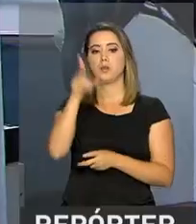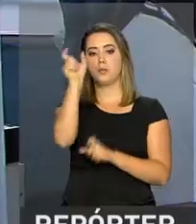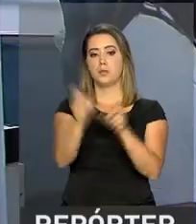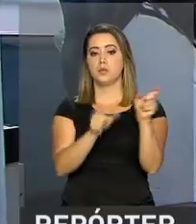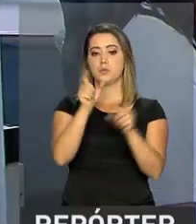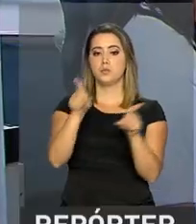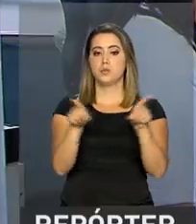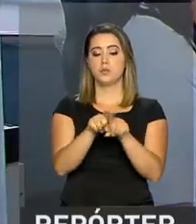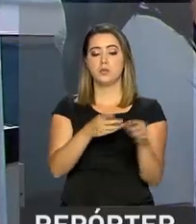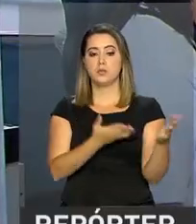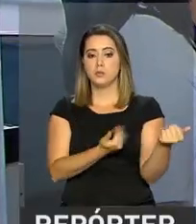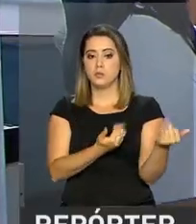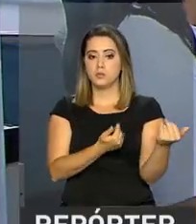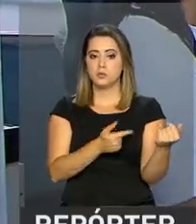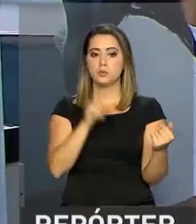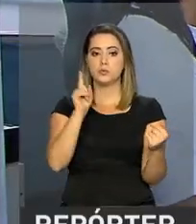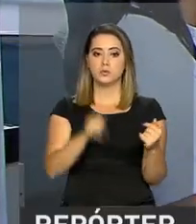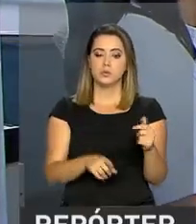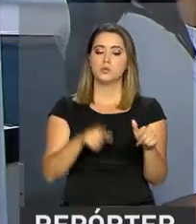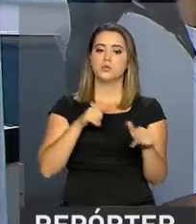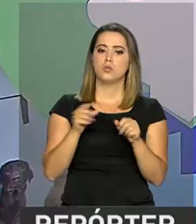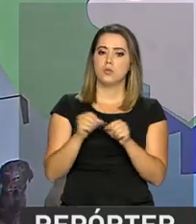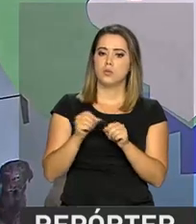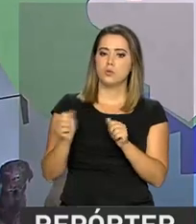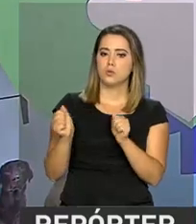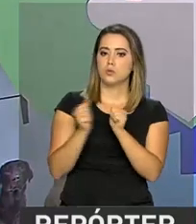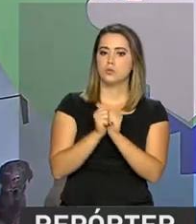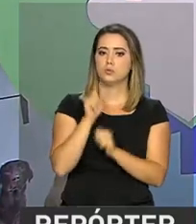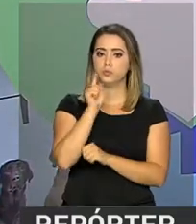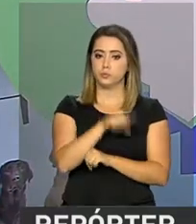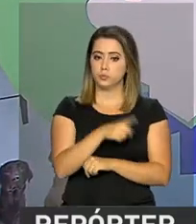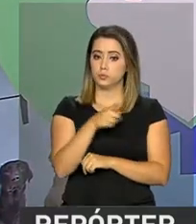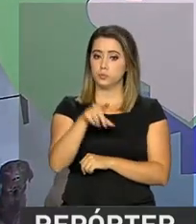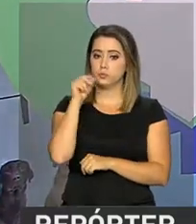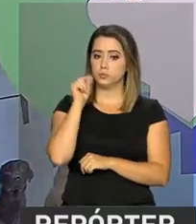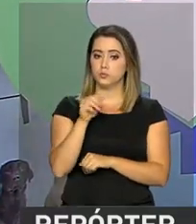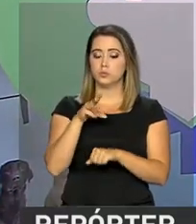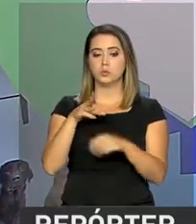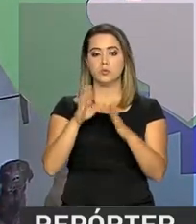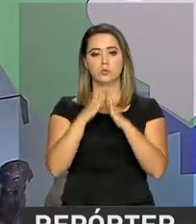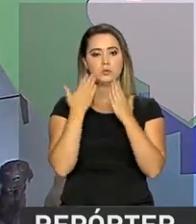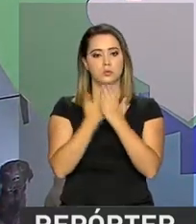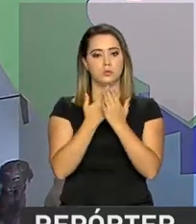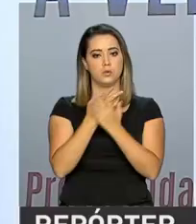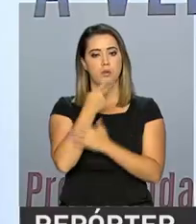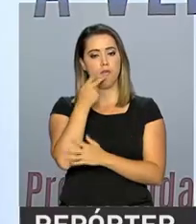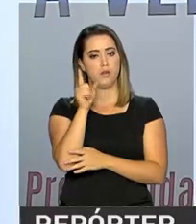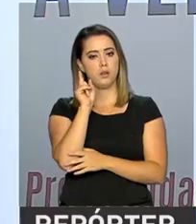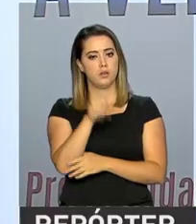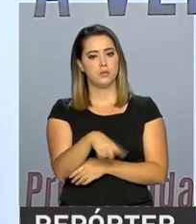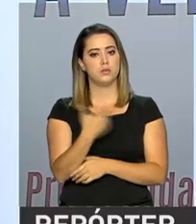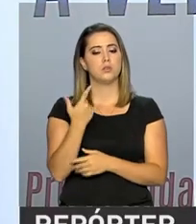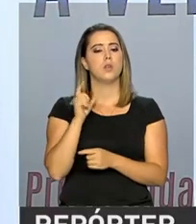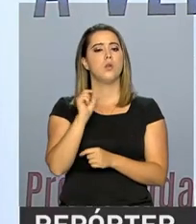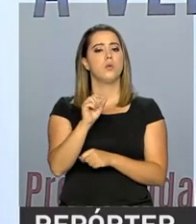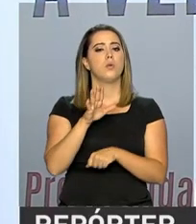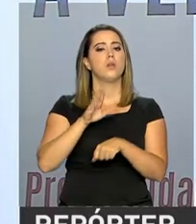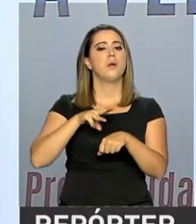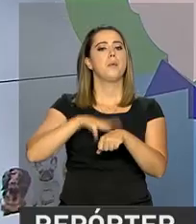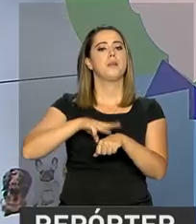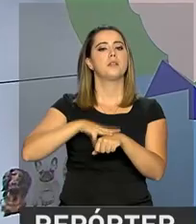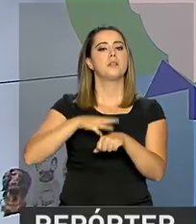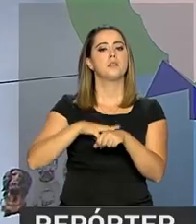espectadores, os jovens também são protagonistas. Ricardo foi escolhido na escola para falar na exposição sobre a aplicação